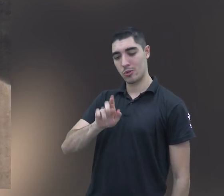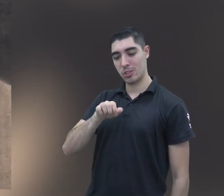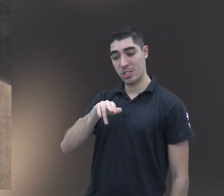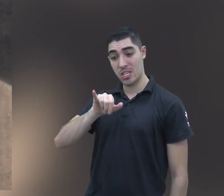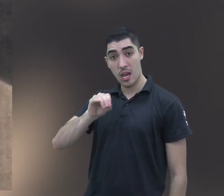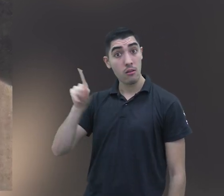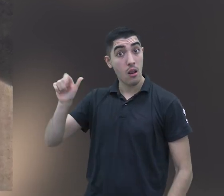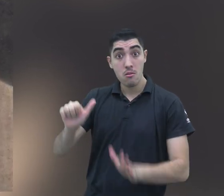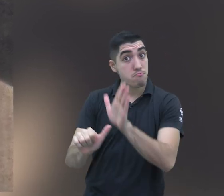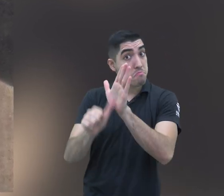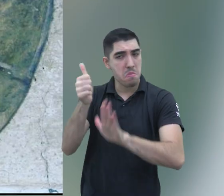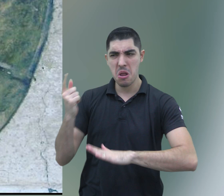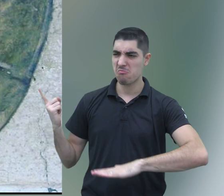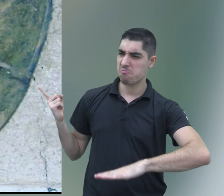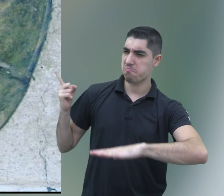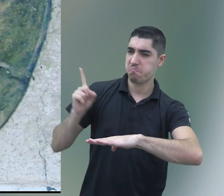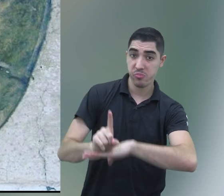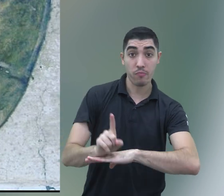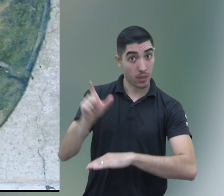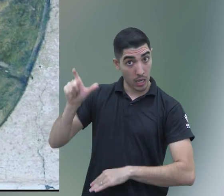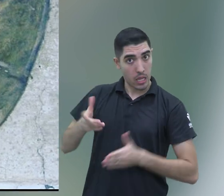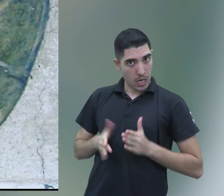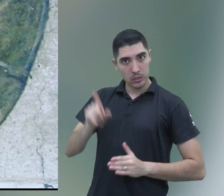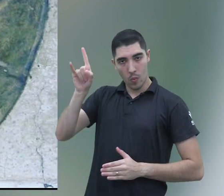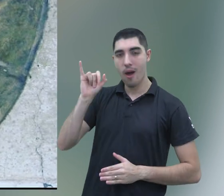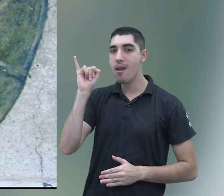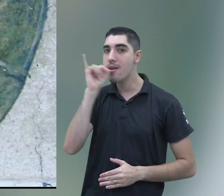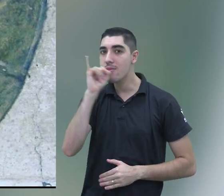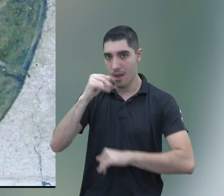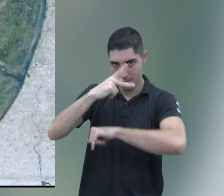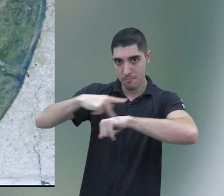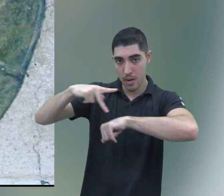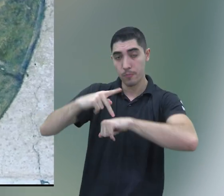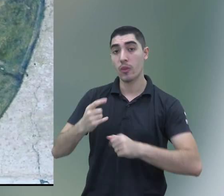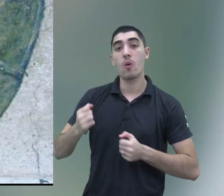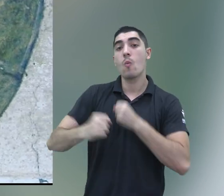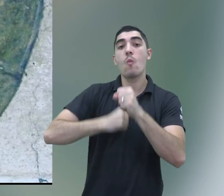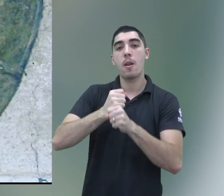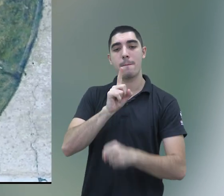foi pioneiro no ramo. Eugênio era italiano, nasceu em